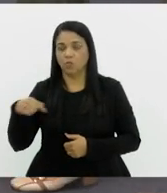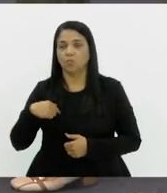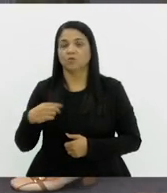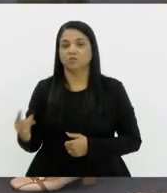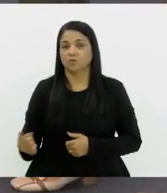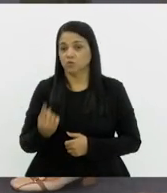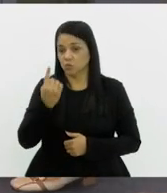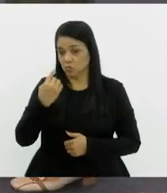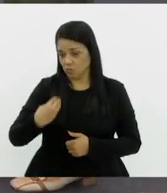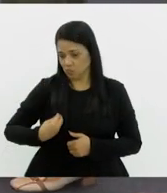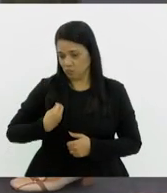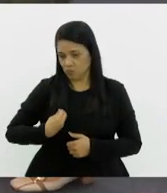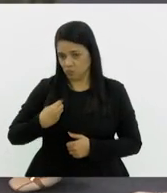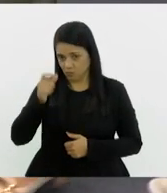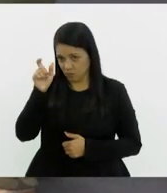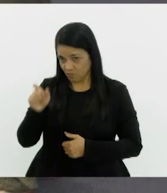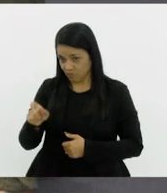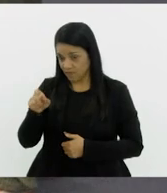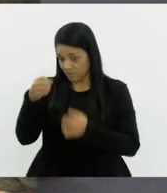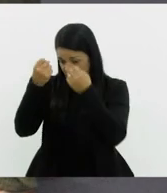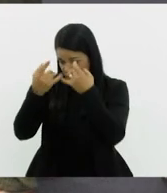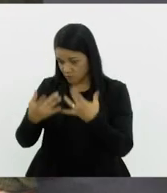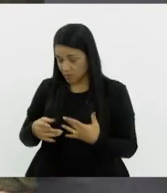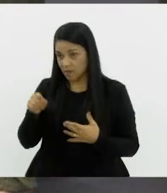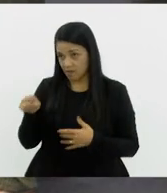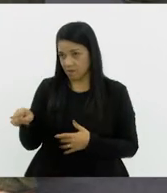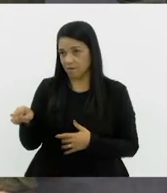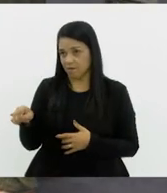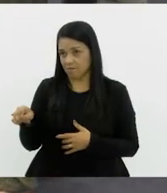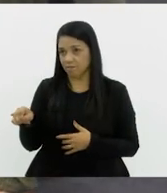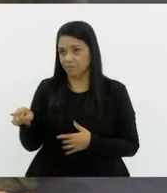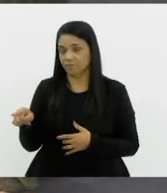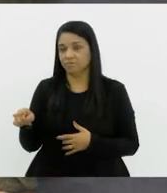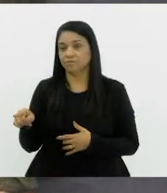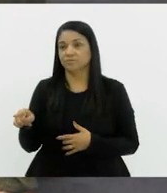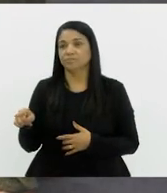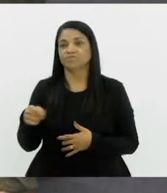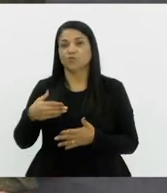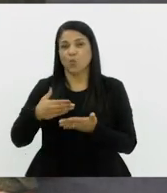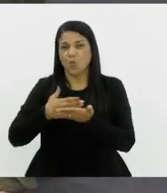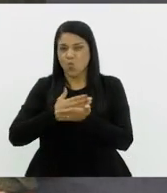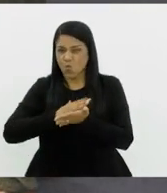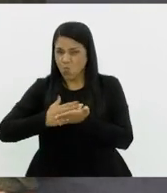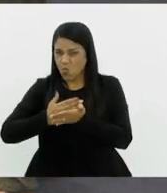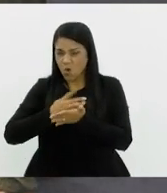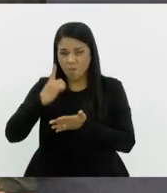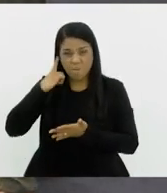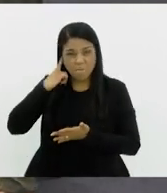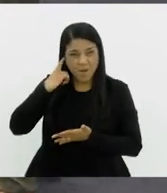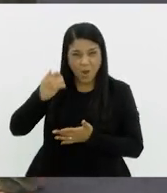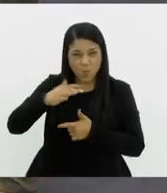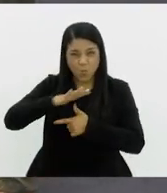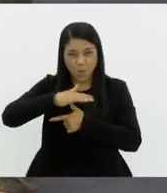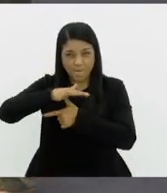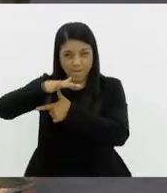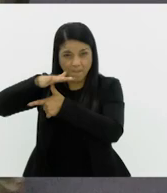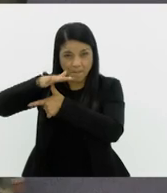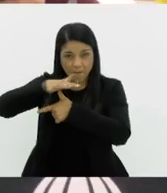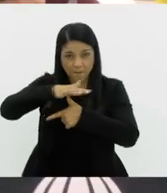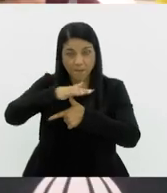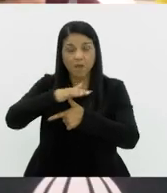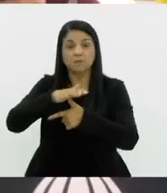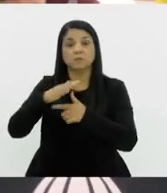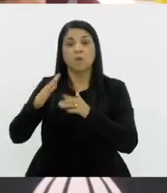quê. Porque nós temos aqui a questão do incômodo pelo barulho, que muitos moradores